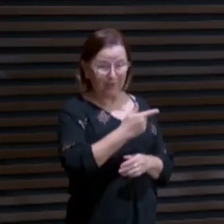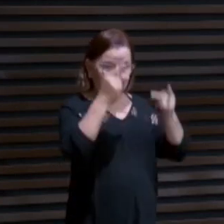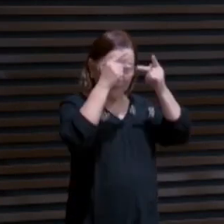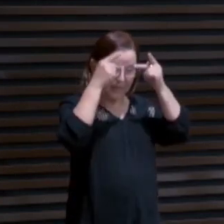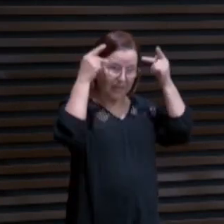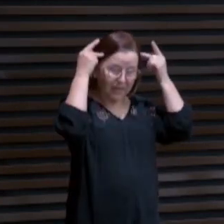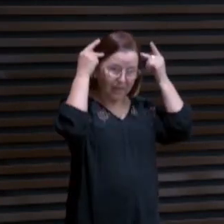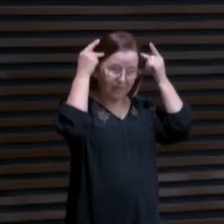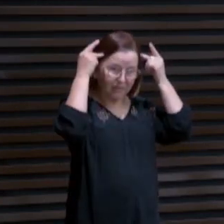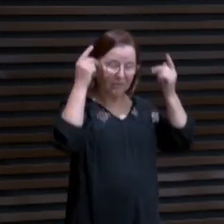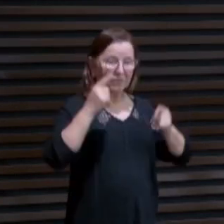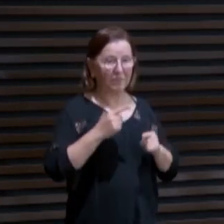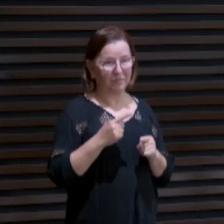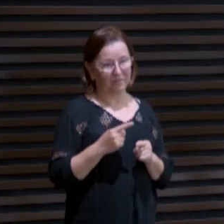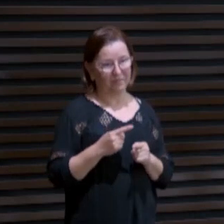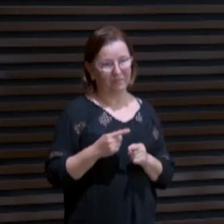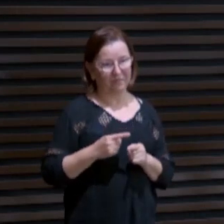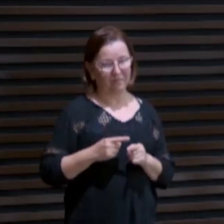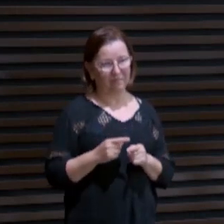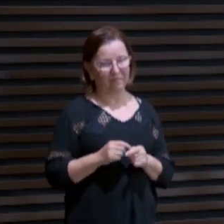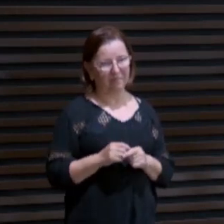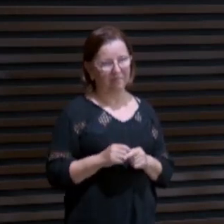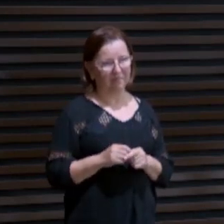certo conhecimento que Pilatos não tinha.